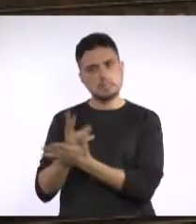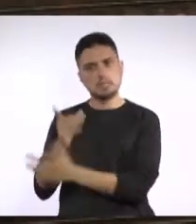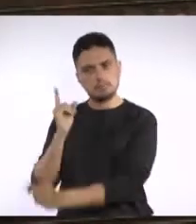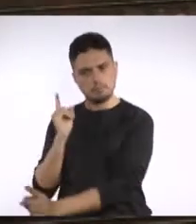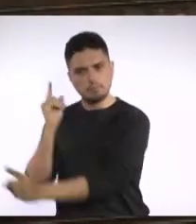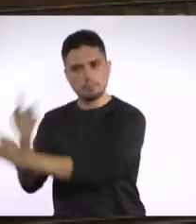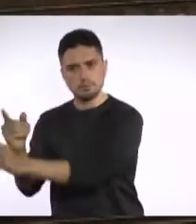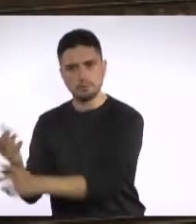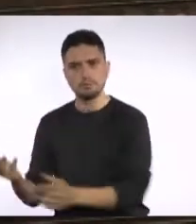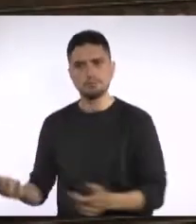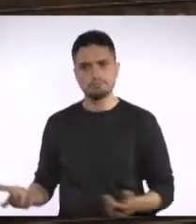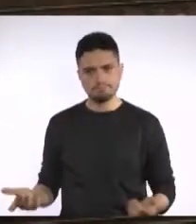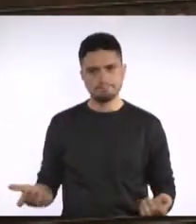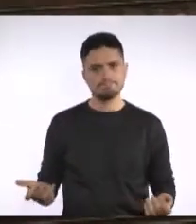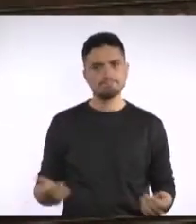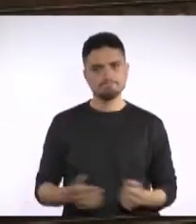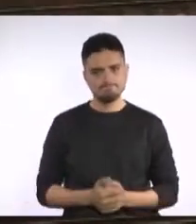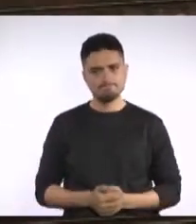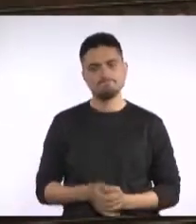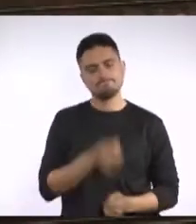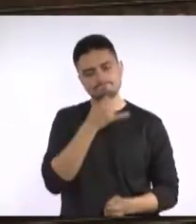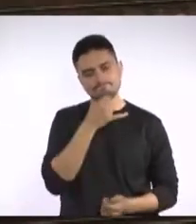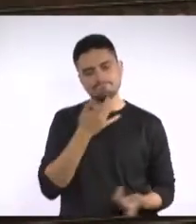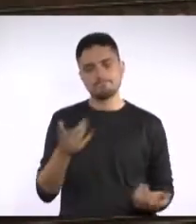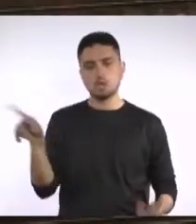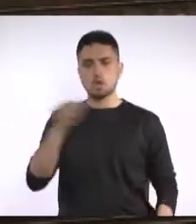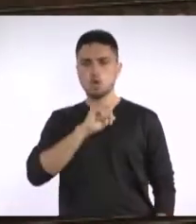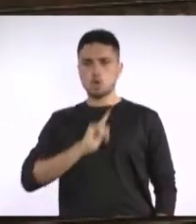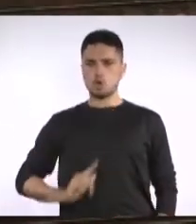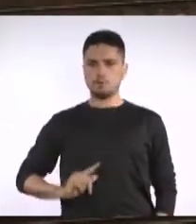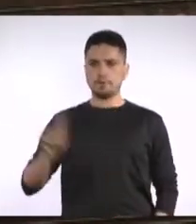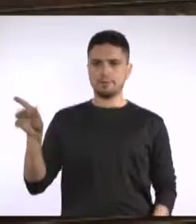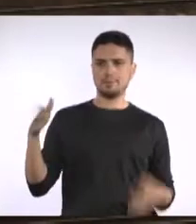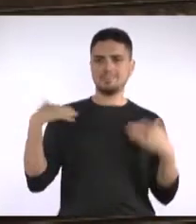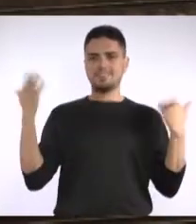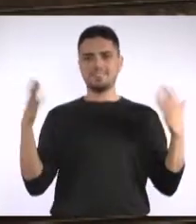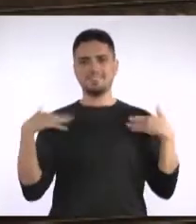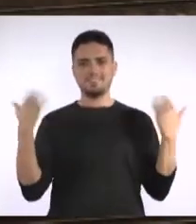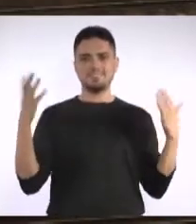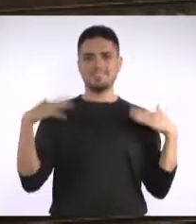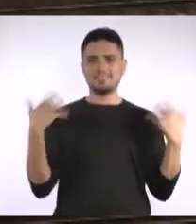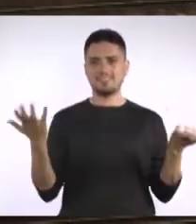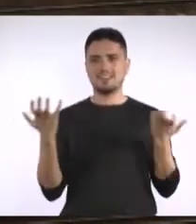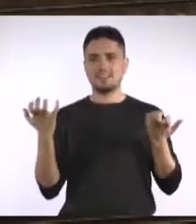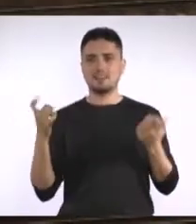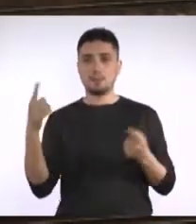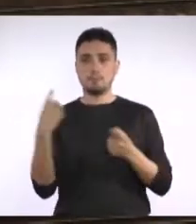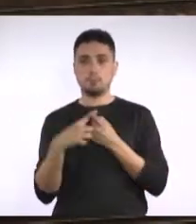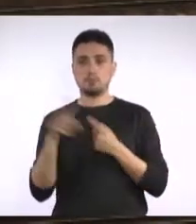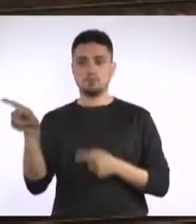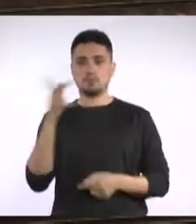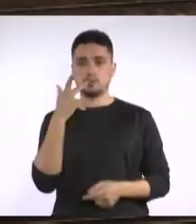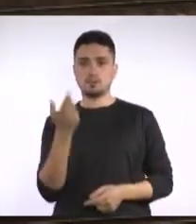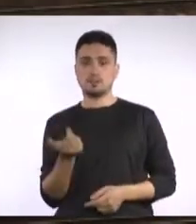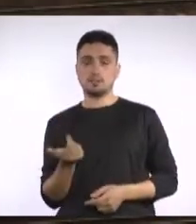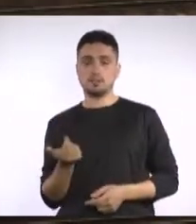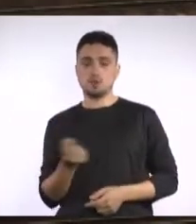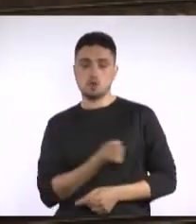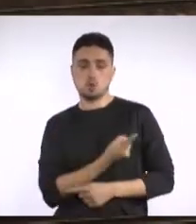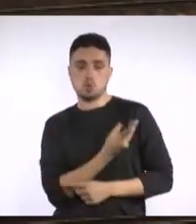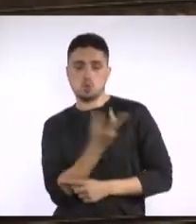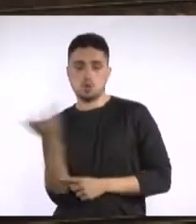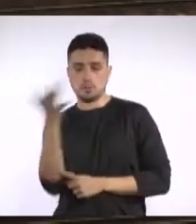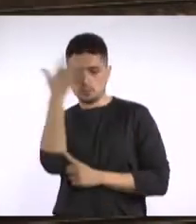o governador diz e quer celebrar, os seus números na segurança pública, dizendo